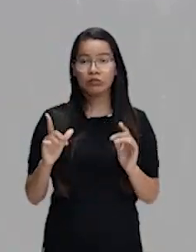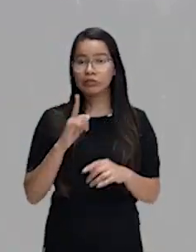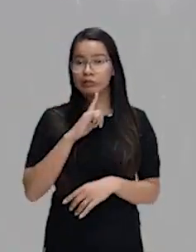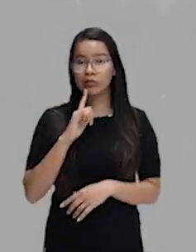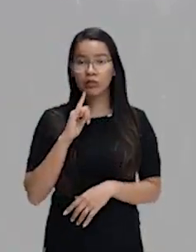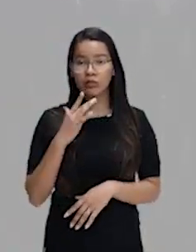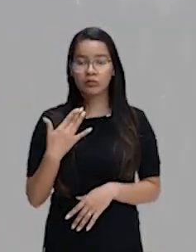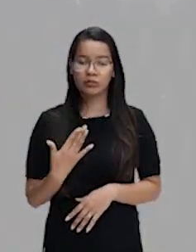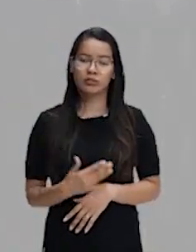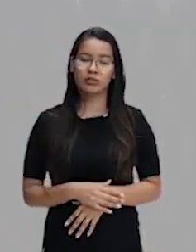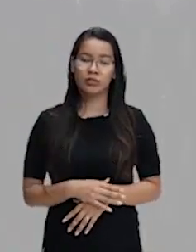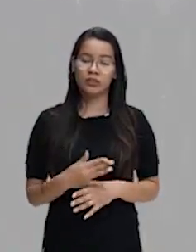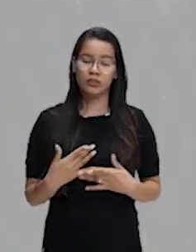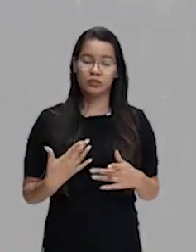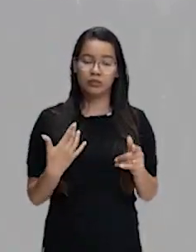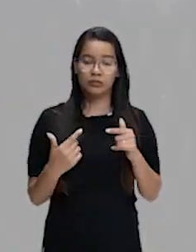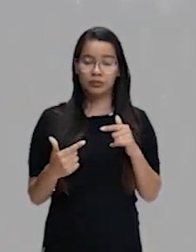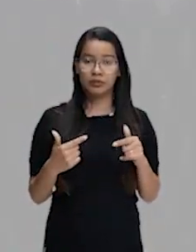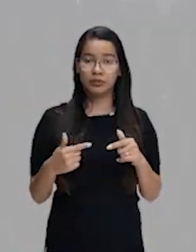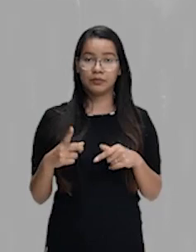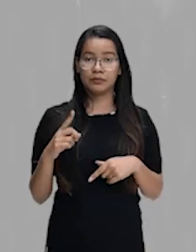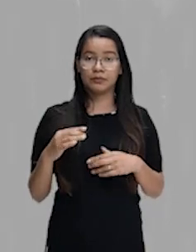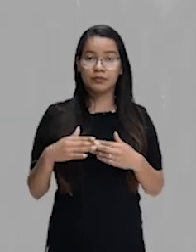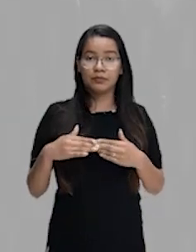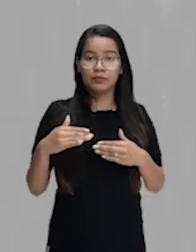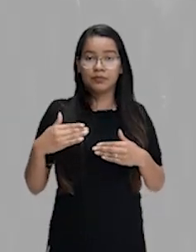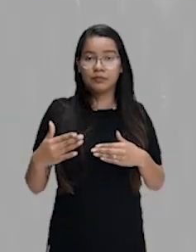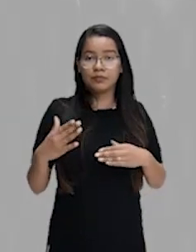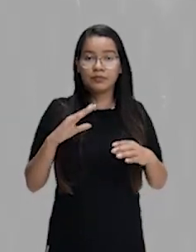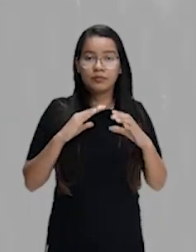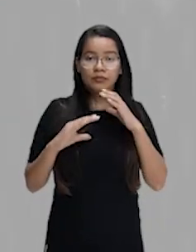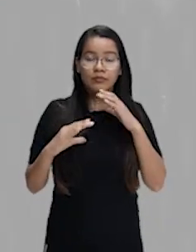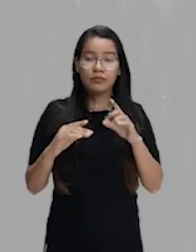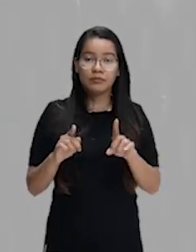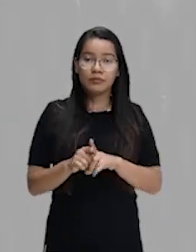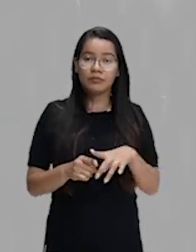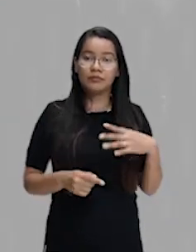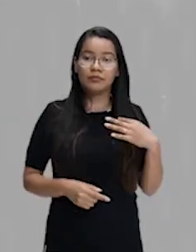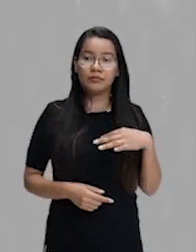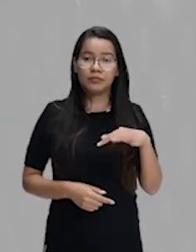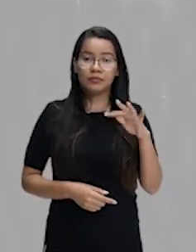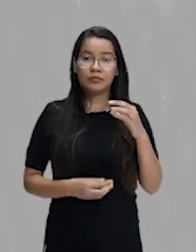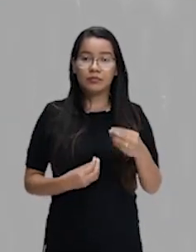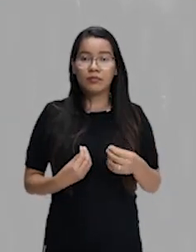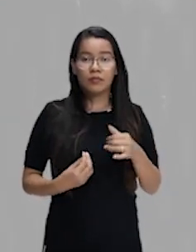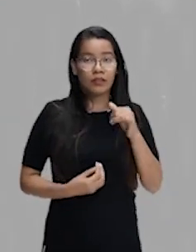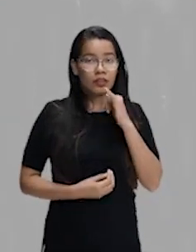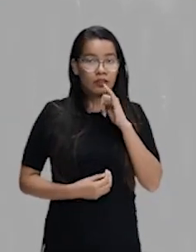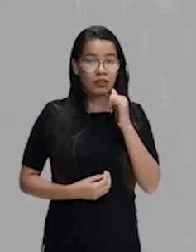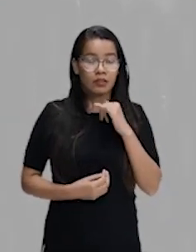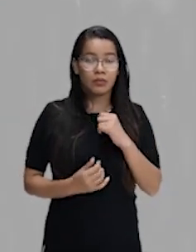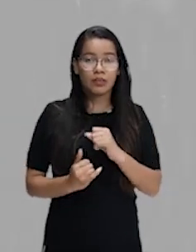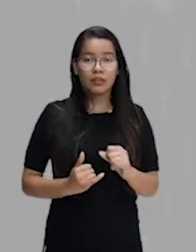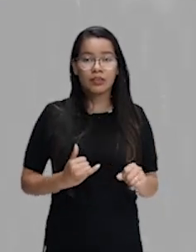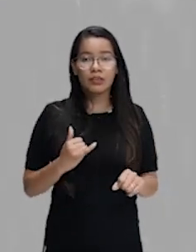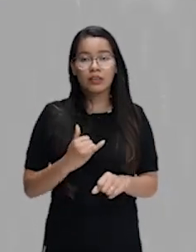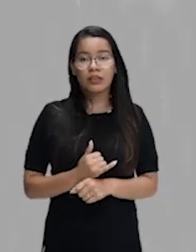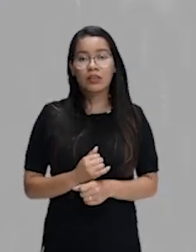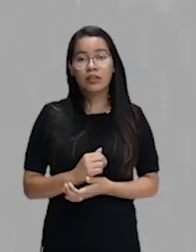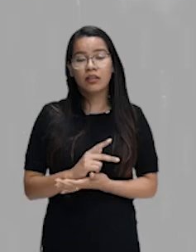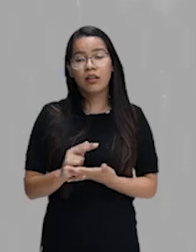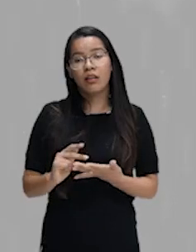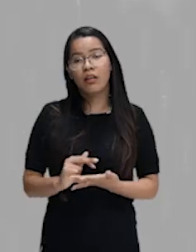possibilitado exatamente pelo avanço dos meios de comunicação e da tecnologia, como a internet, por exemplo, e os